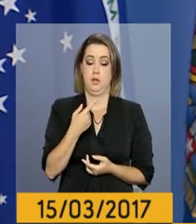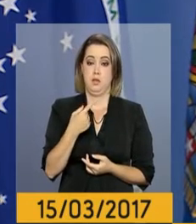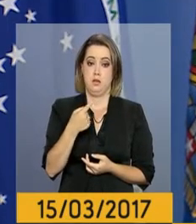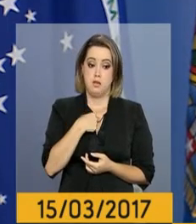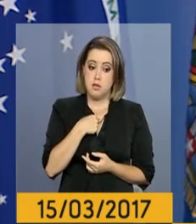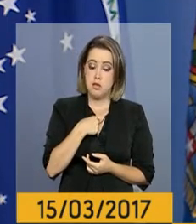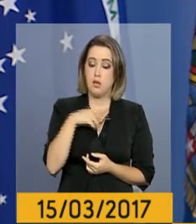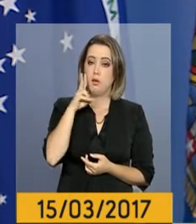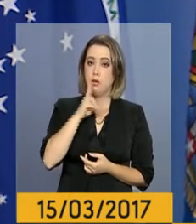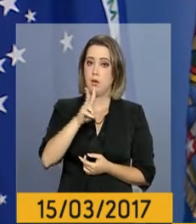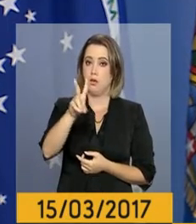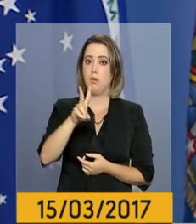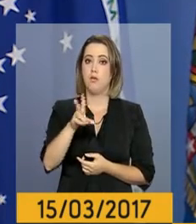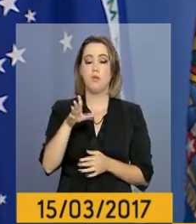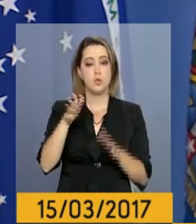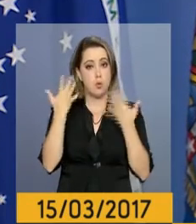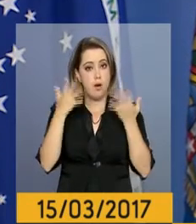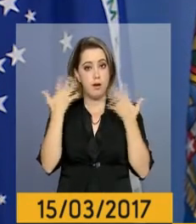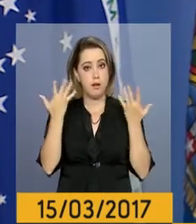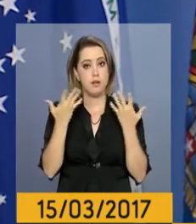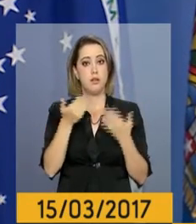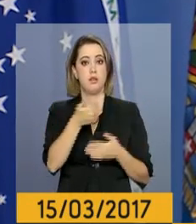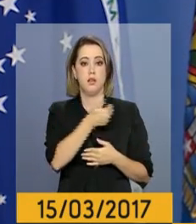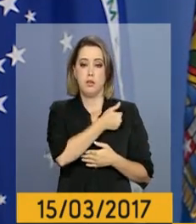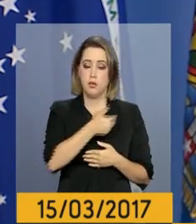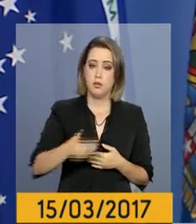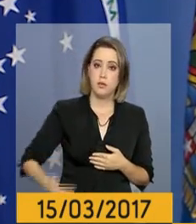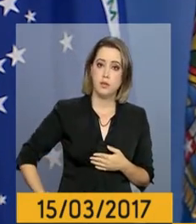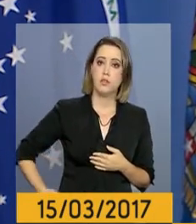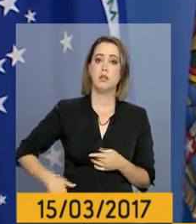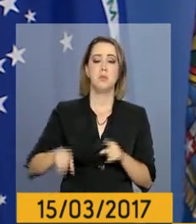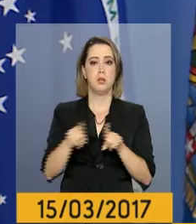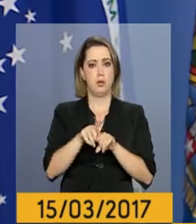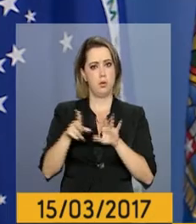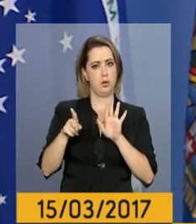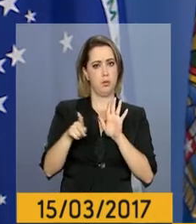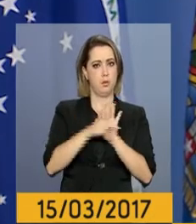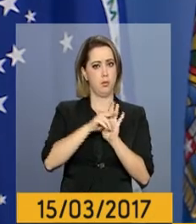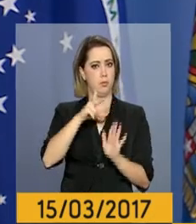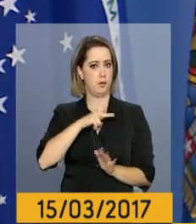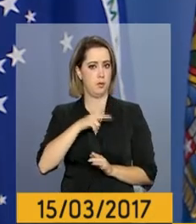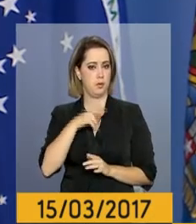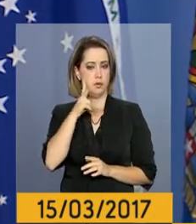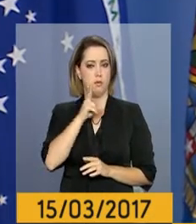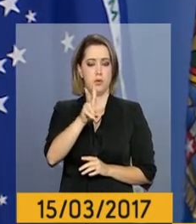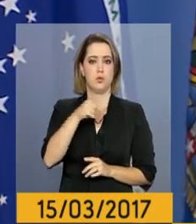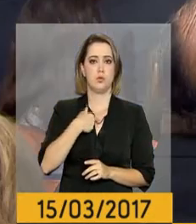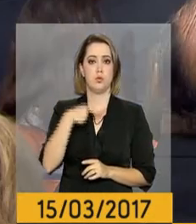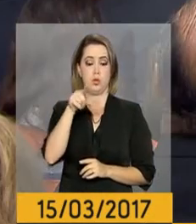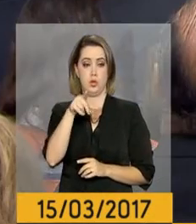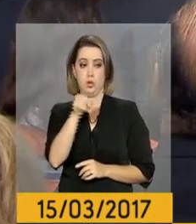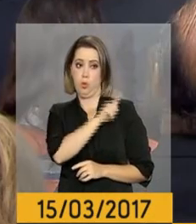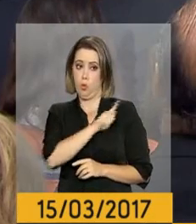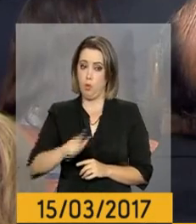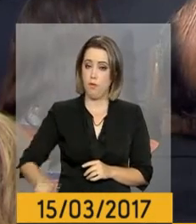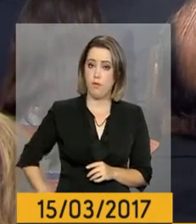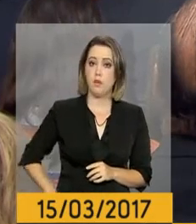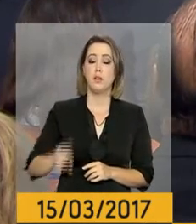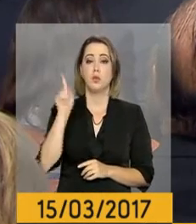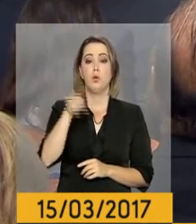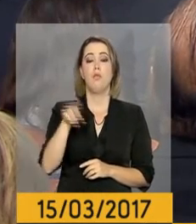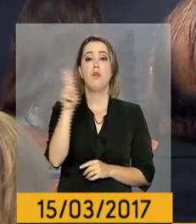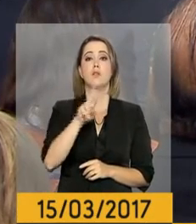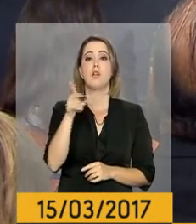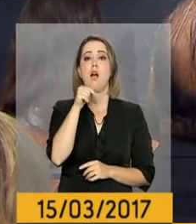governamental e cívica que o governador o exército usará as águas do lago paranoá em caráter emergencial